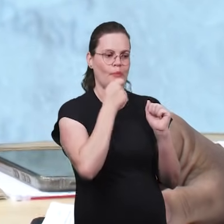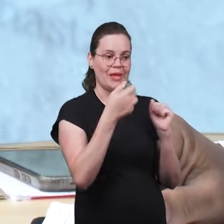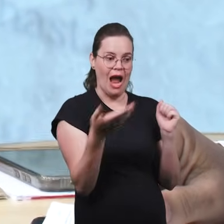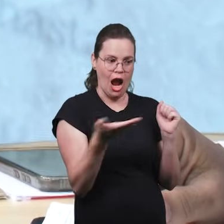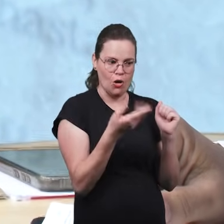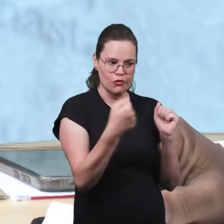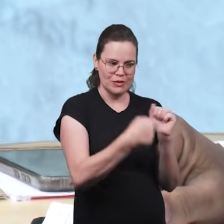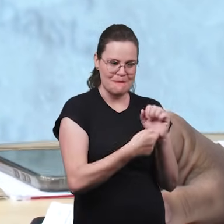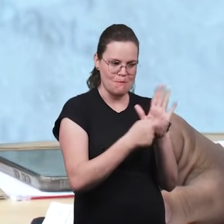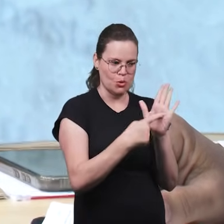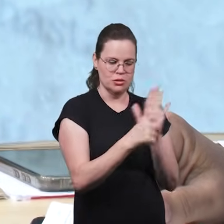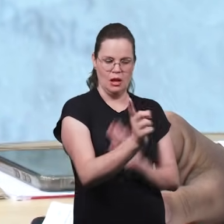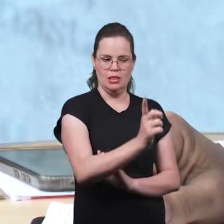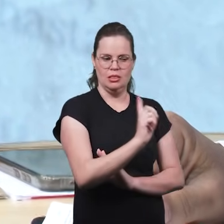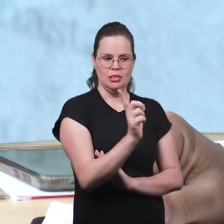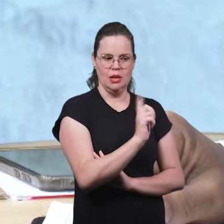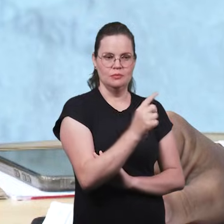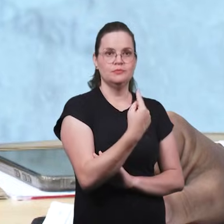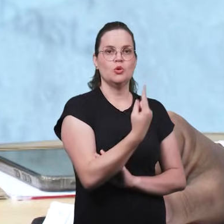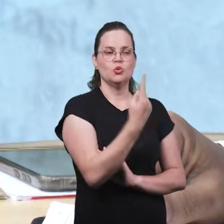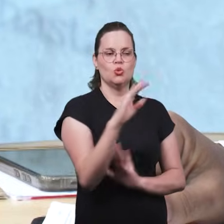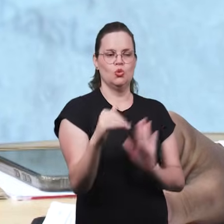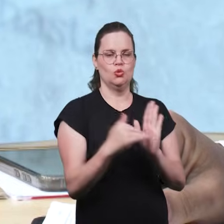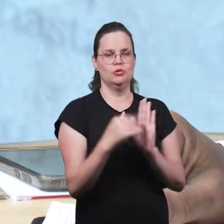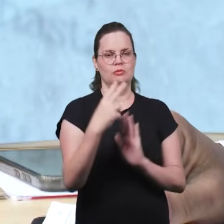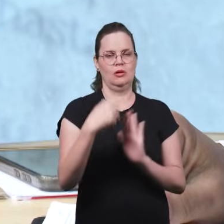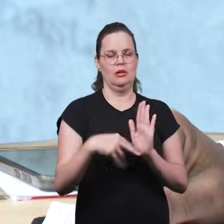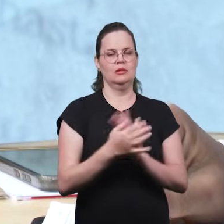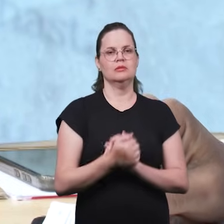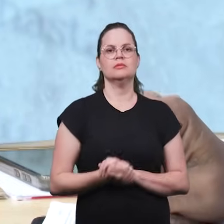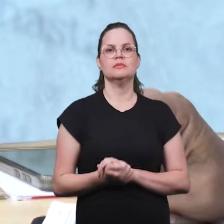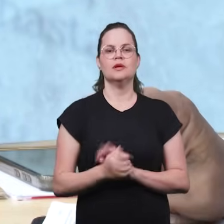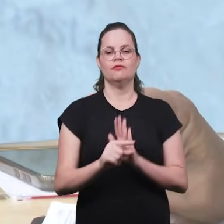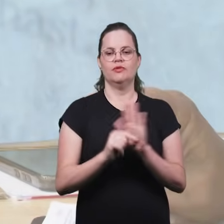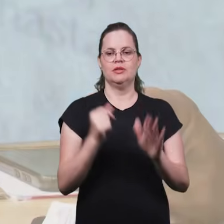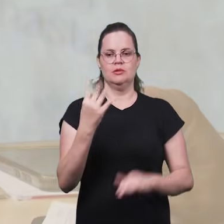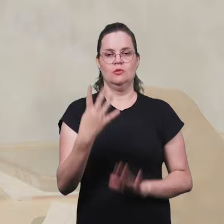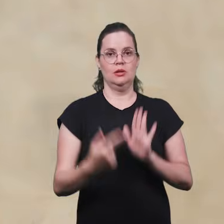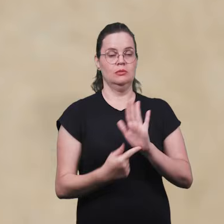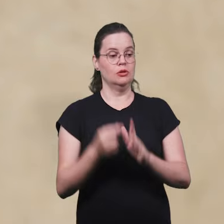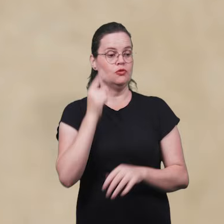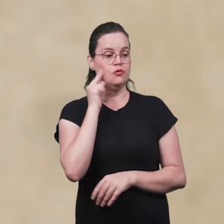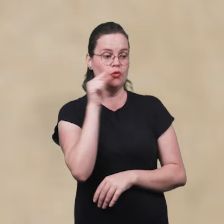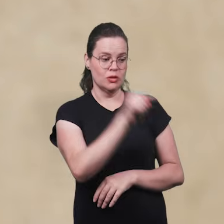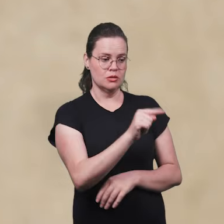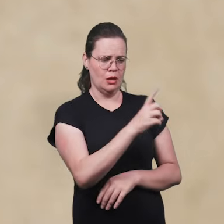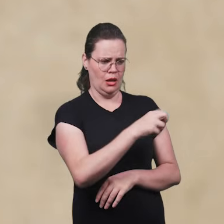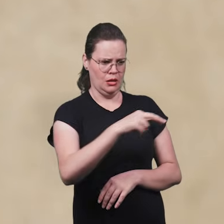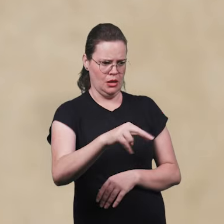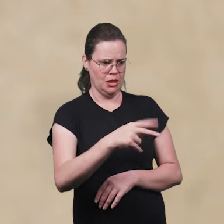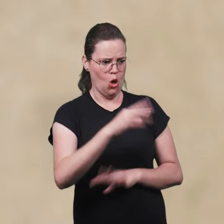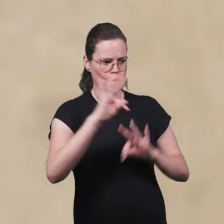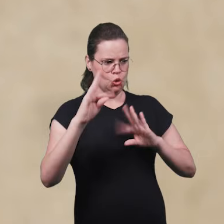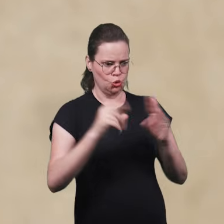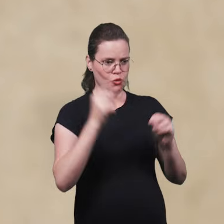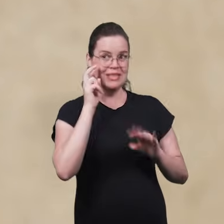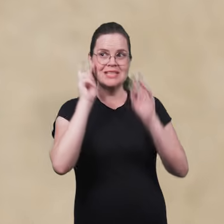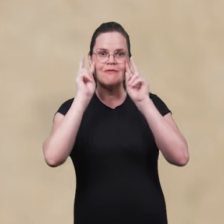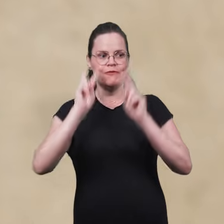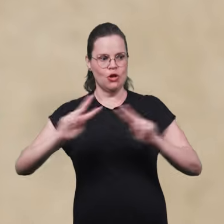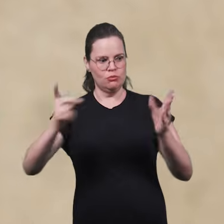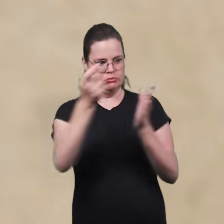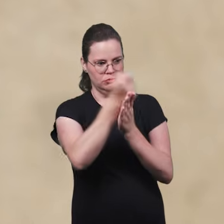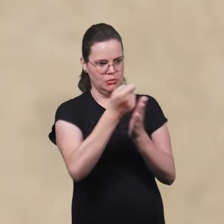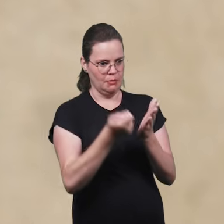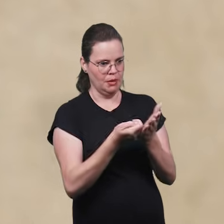ser revelado naquele momento. É no último capítulo do livro dele, no verso 4, que diz assim: "E tu, Daniel, fecha estas